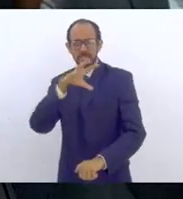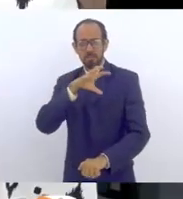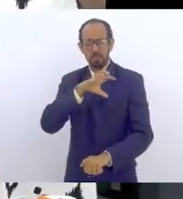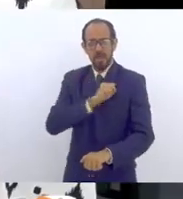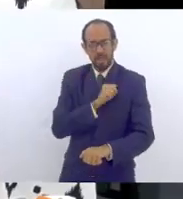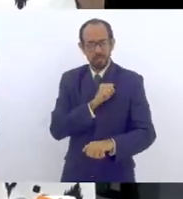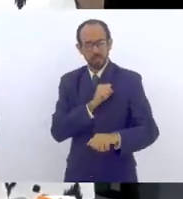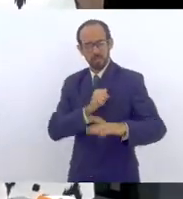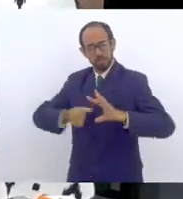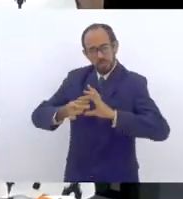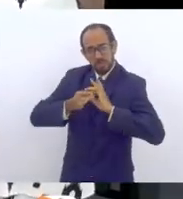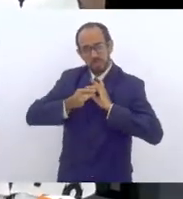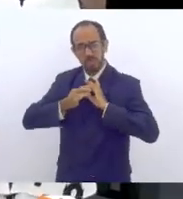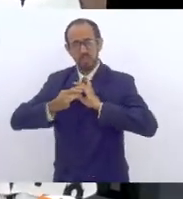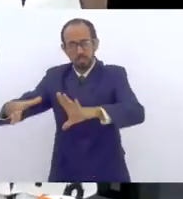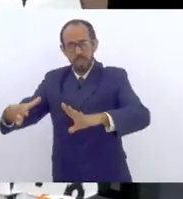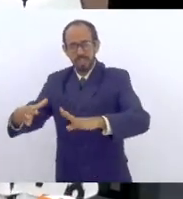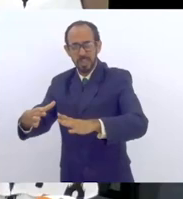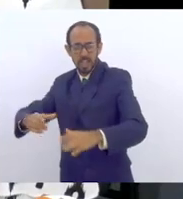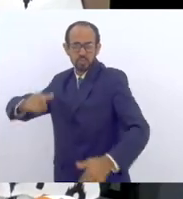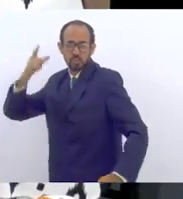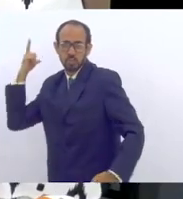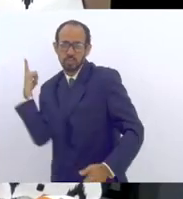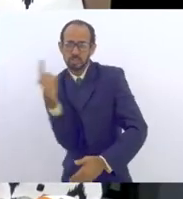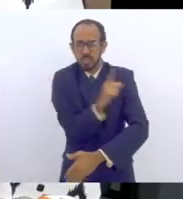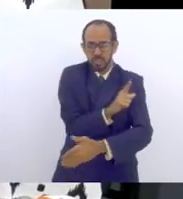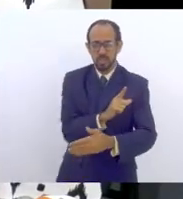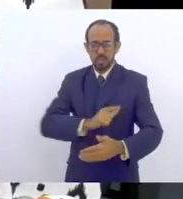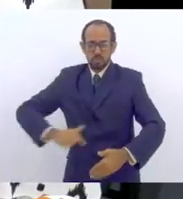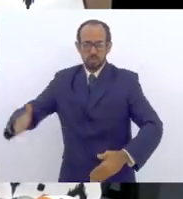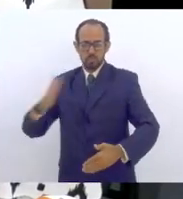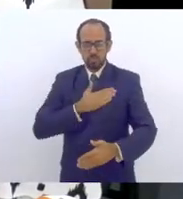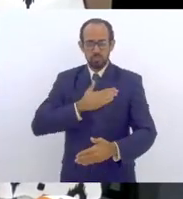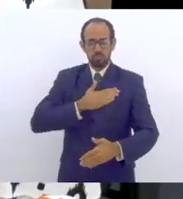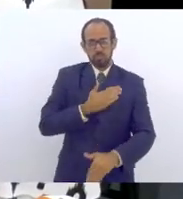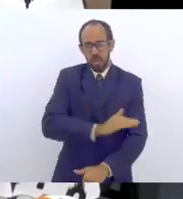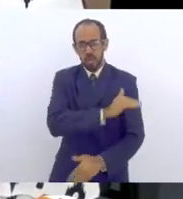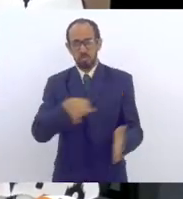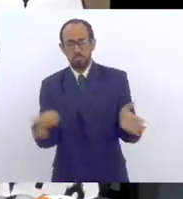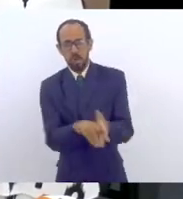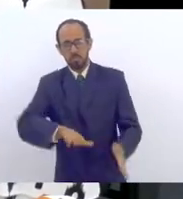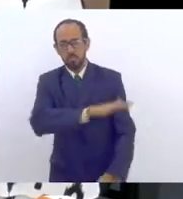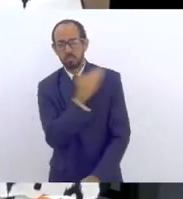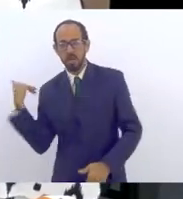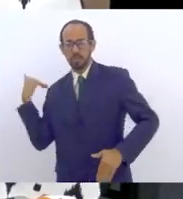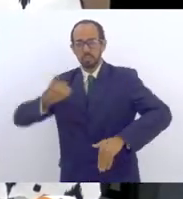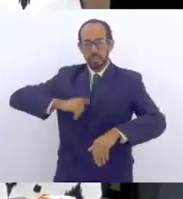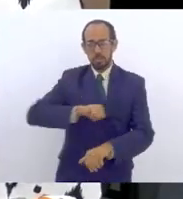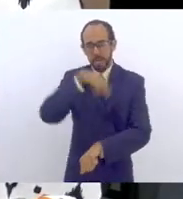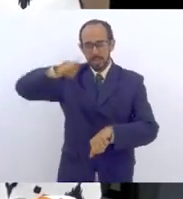a liberdade desafio nosso peito a própria morte